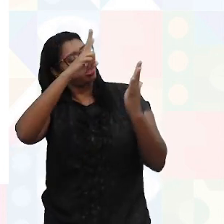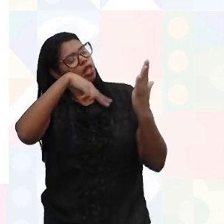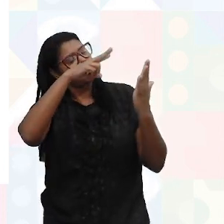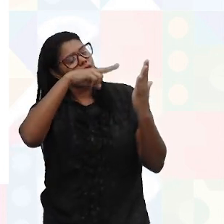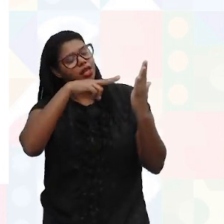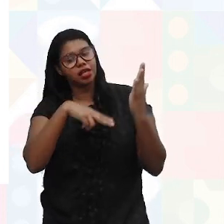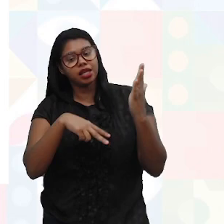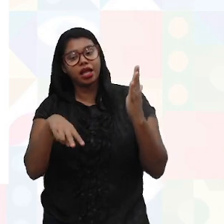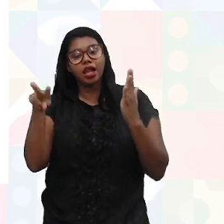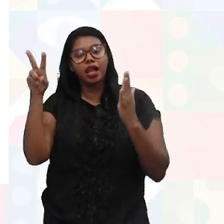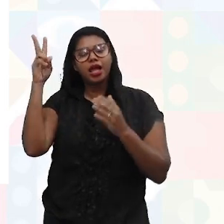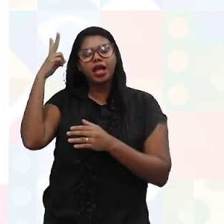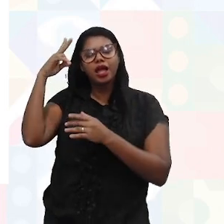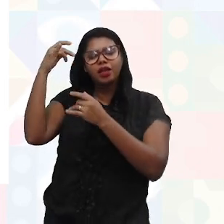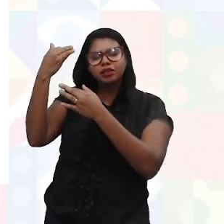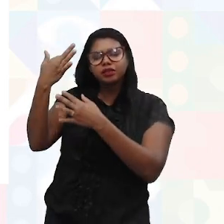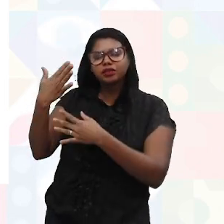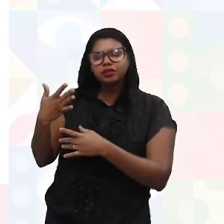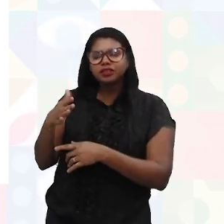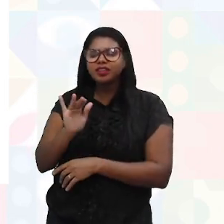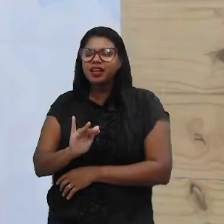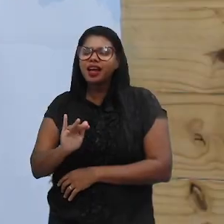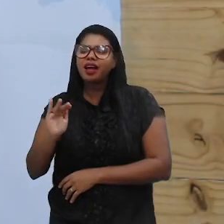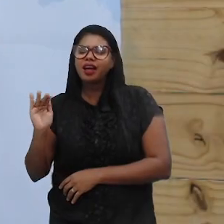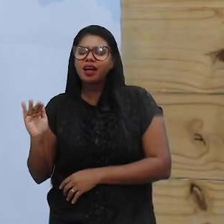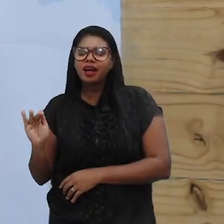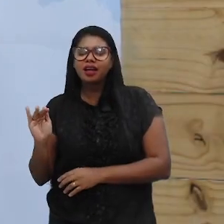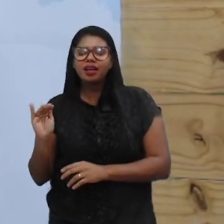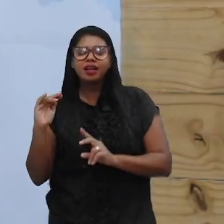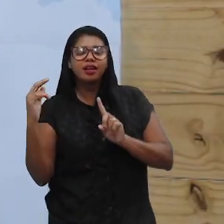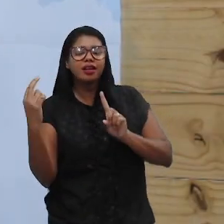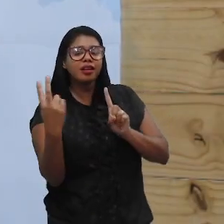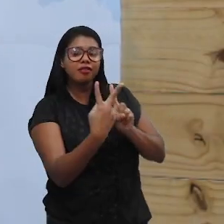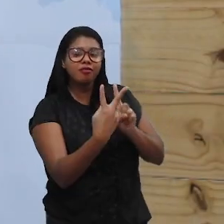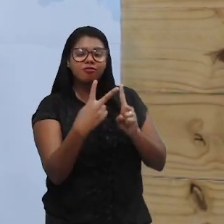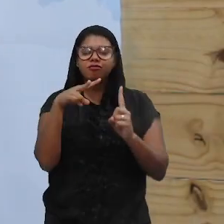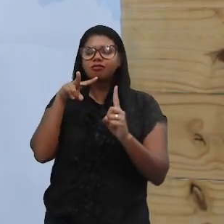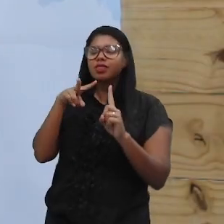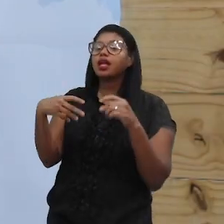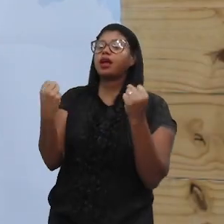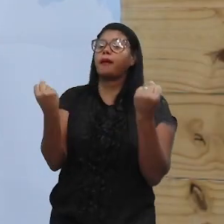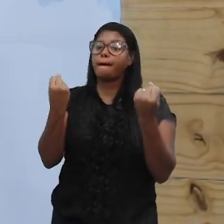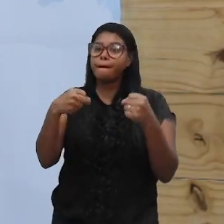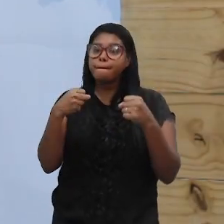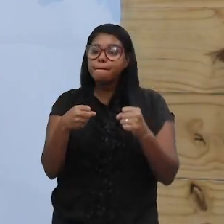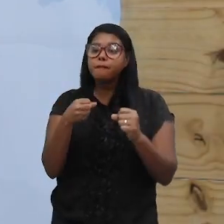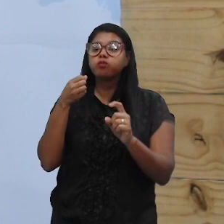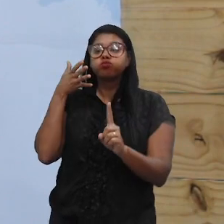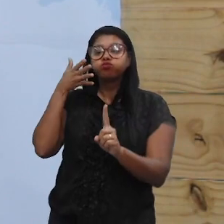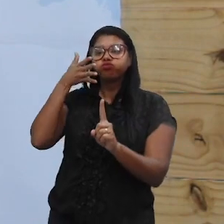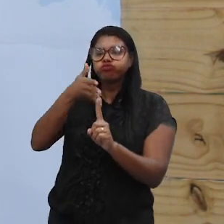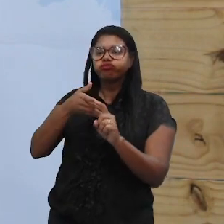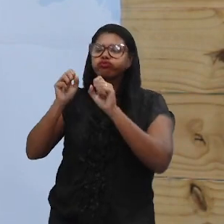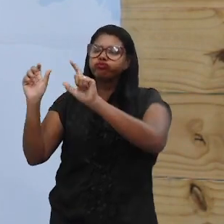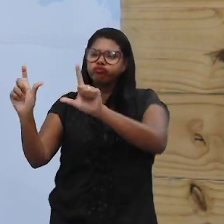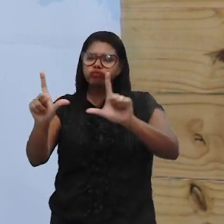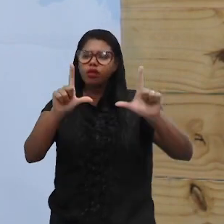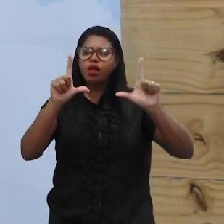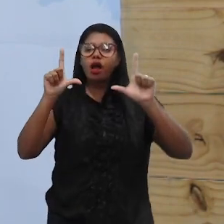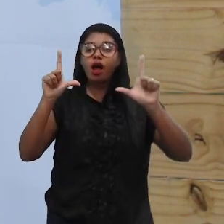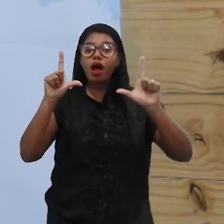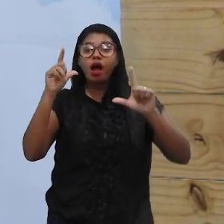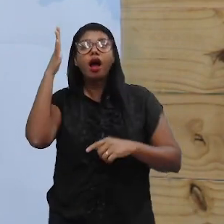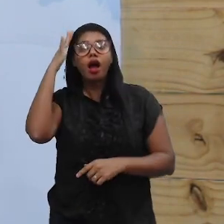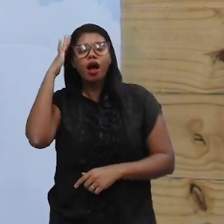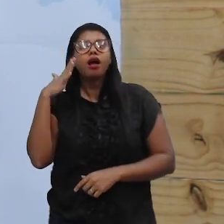infantil principalmente, né? E aí a criança ela precisa dessa ludicidade, precisa ter um referencial de imagem para poder entender melhor o